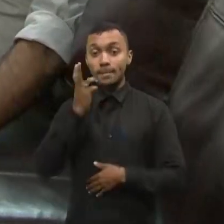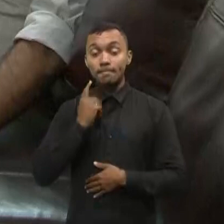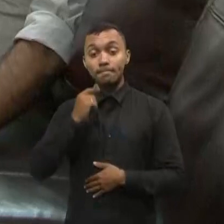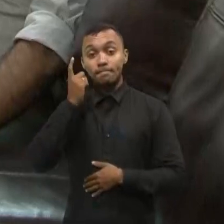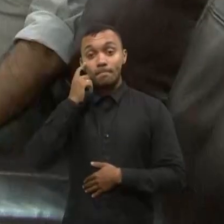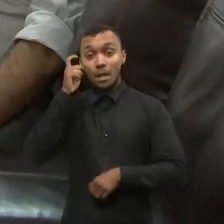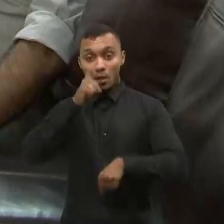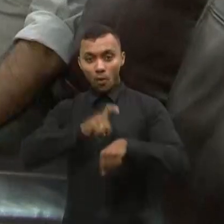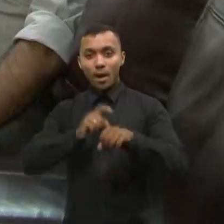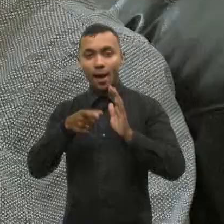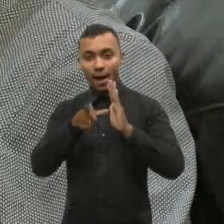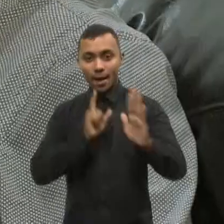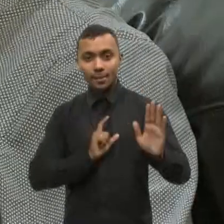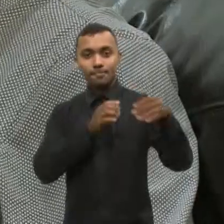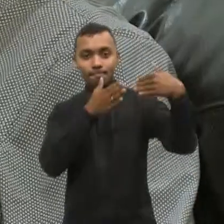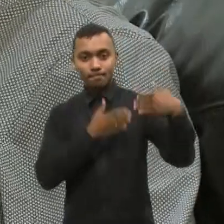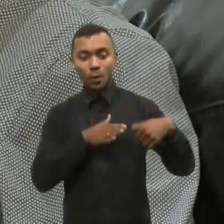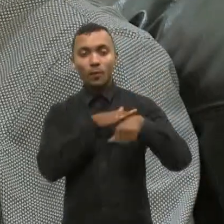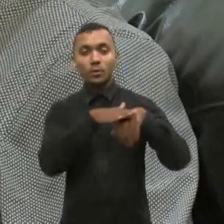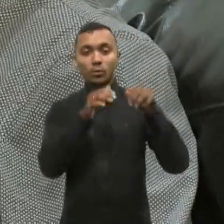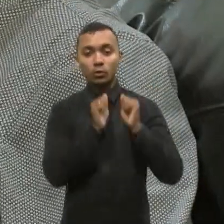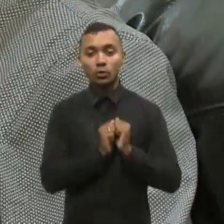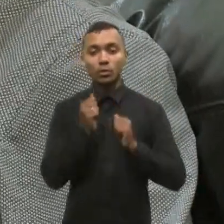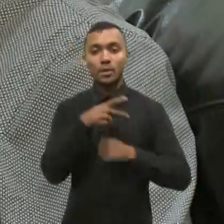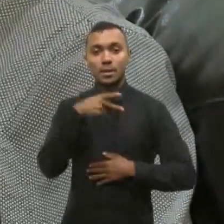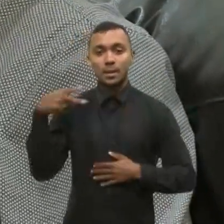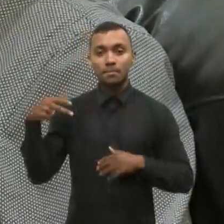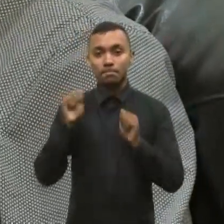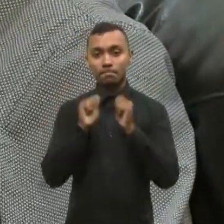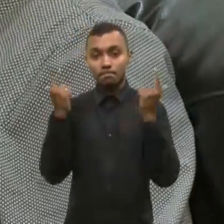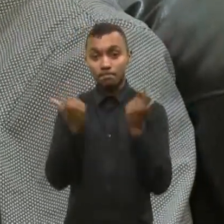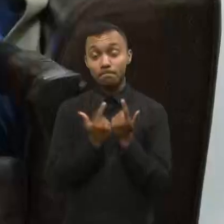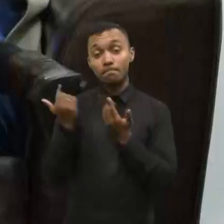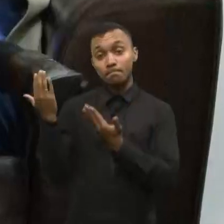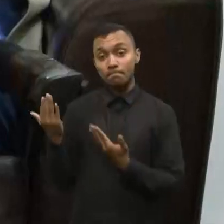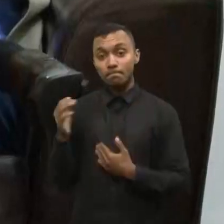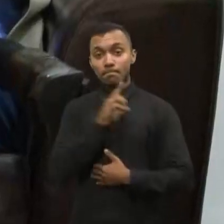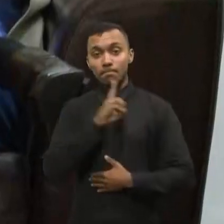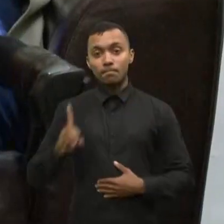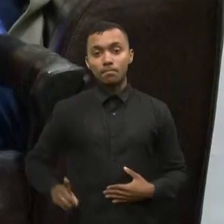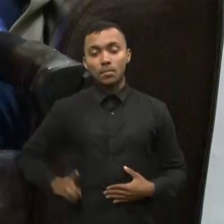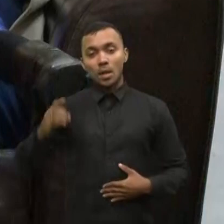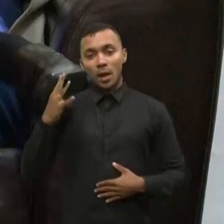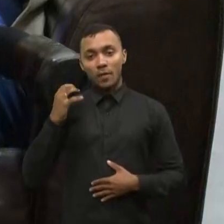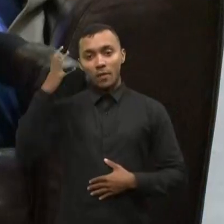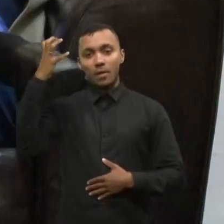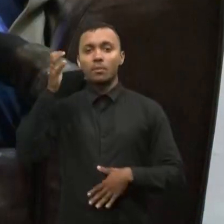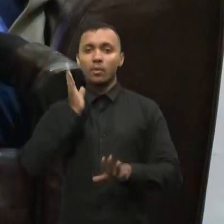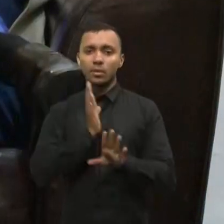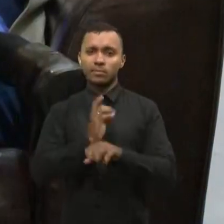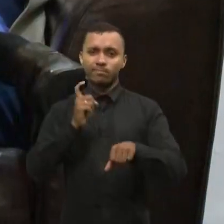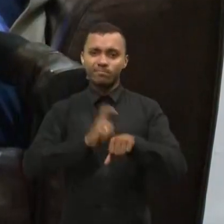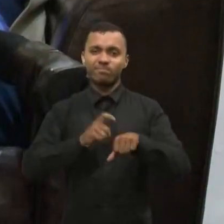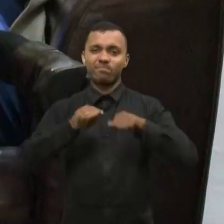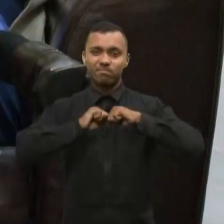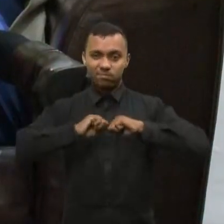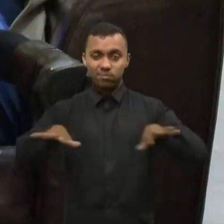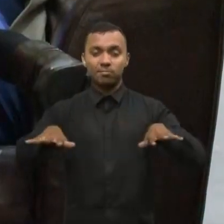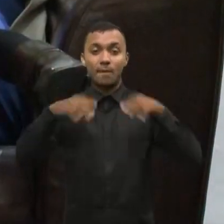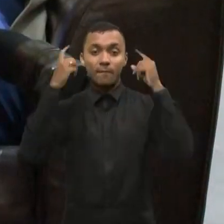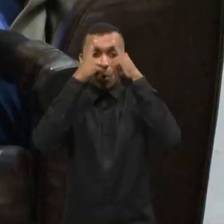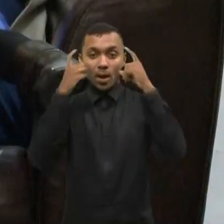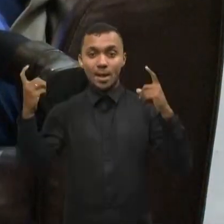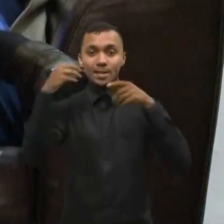foi recebido pelo presidente da Assembleia Legislativa, deputado Evandro Leitão. Diante do momento de violência nas escolas do país,